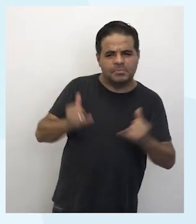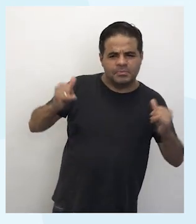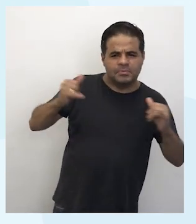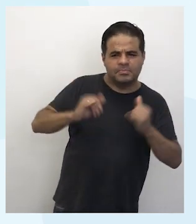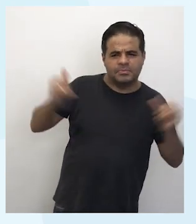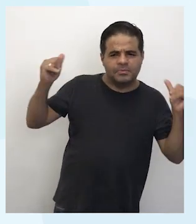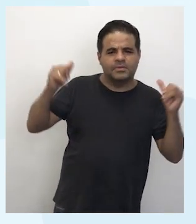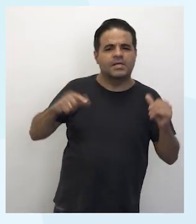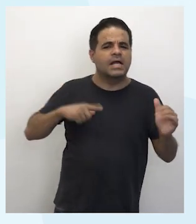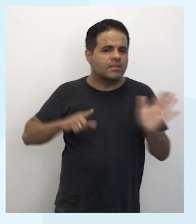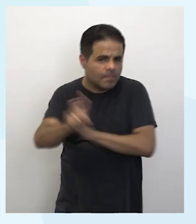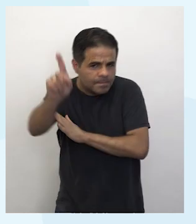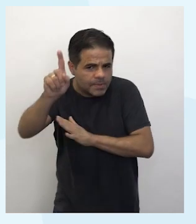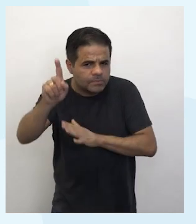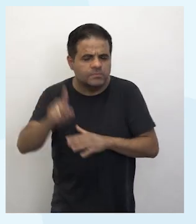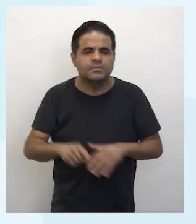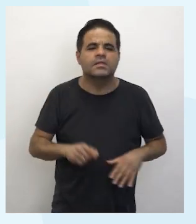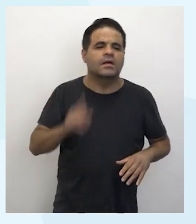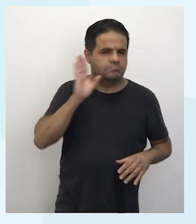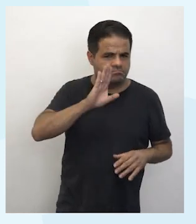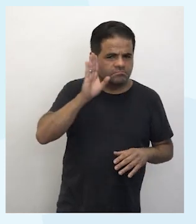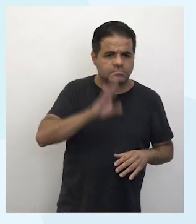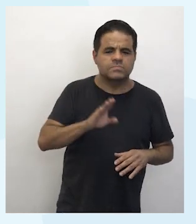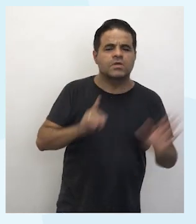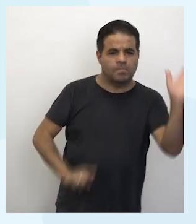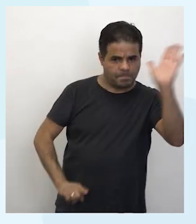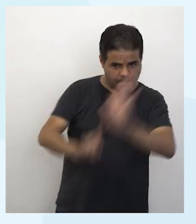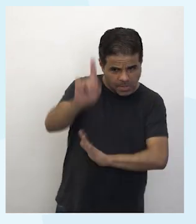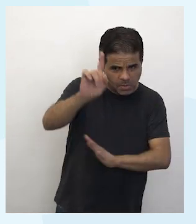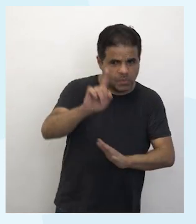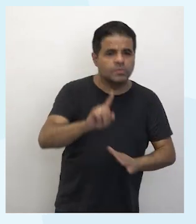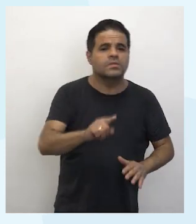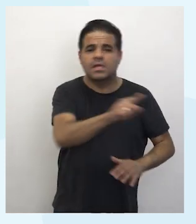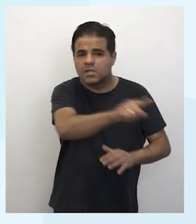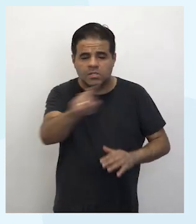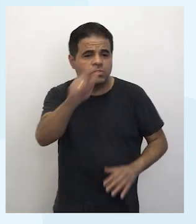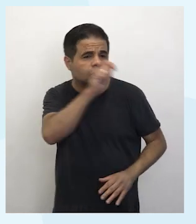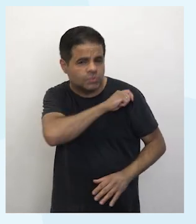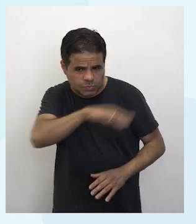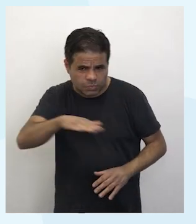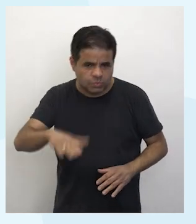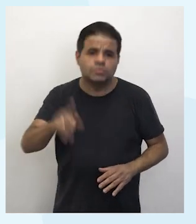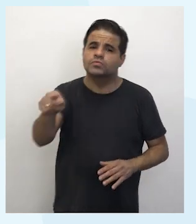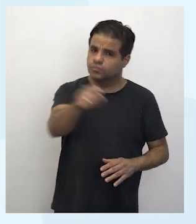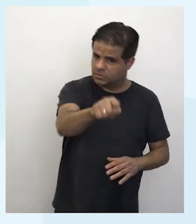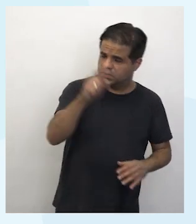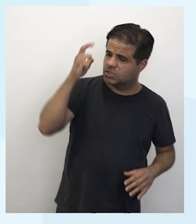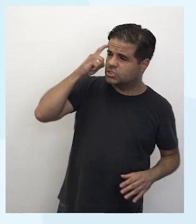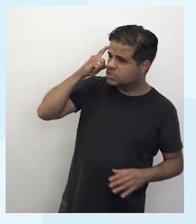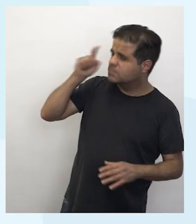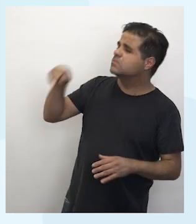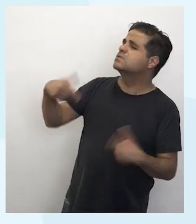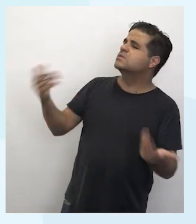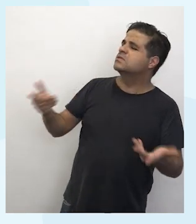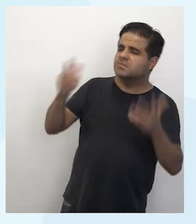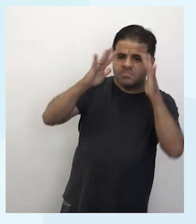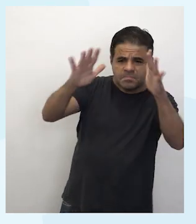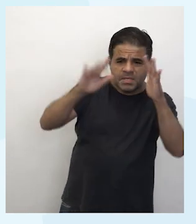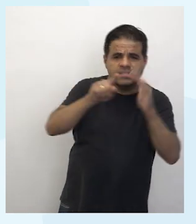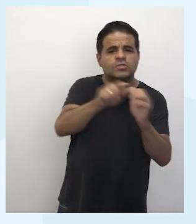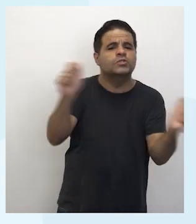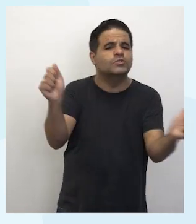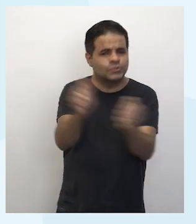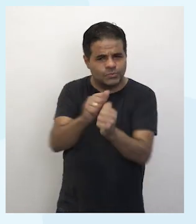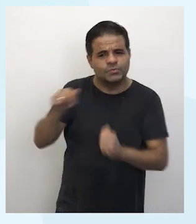Giba, tem uma pergunta aí, Giba. Muito bacana, hein? E aí eu vou fazer essa pergunta não só para os estudantes, é para você, Giba. Estudante, pensa aí, você e o